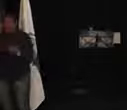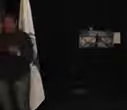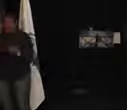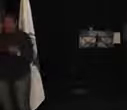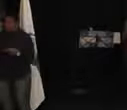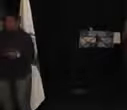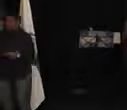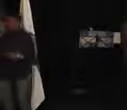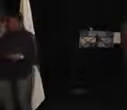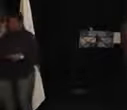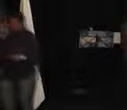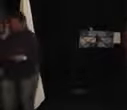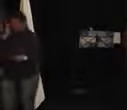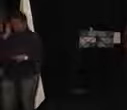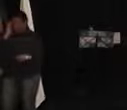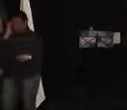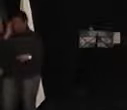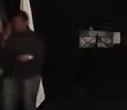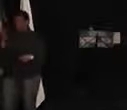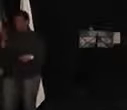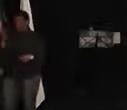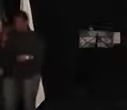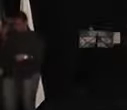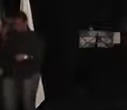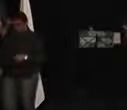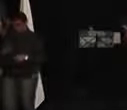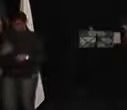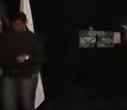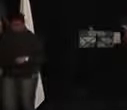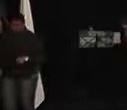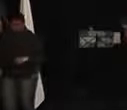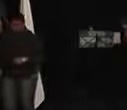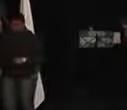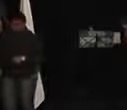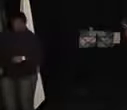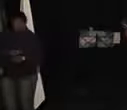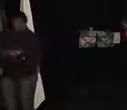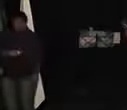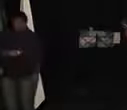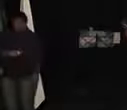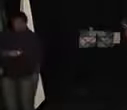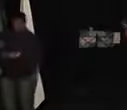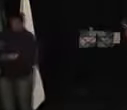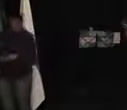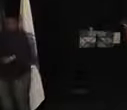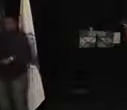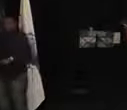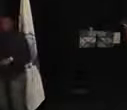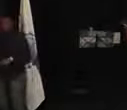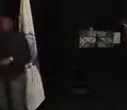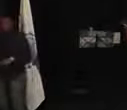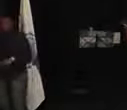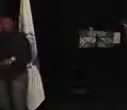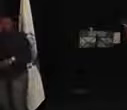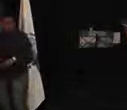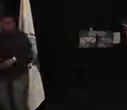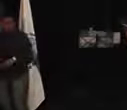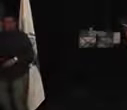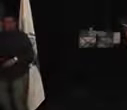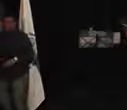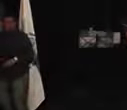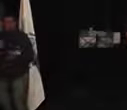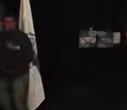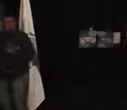todo TDA tem H, nem todo TDA tem hiperatividade, tem impulsividade.